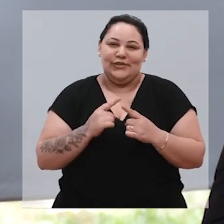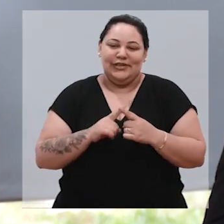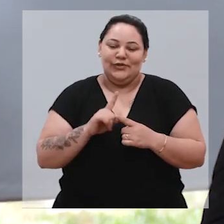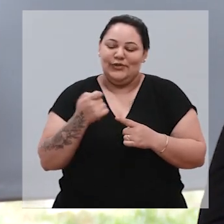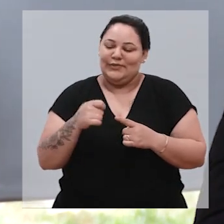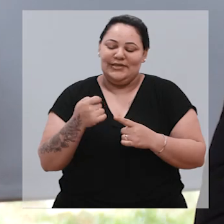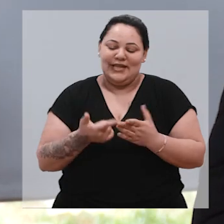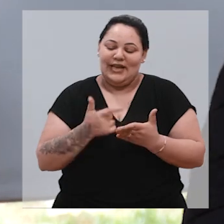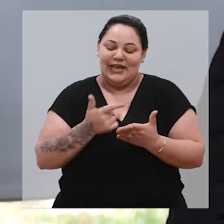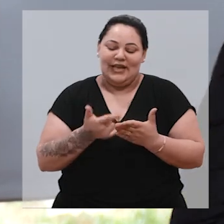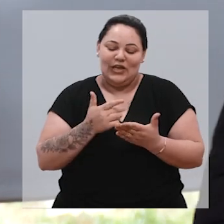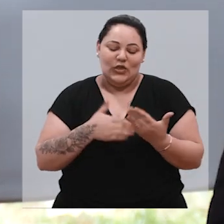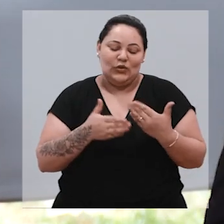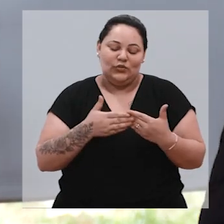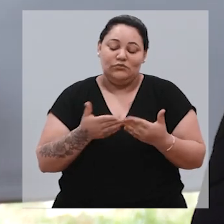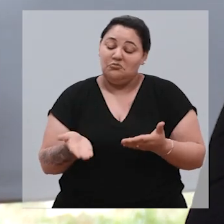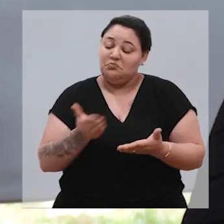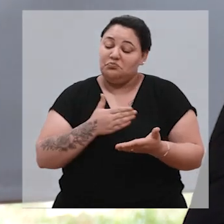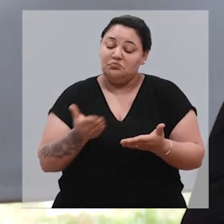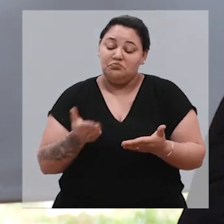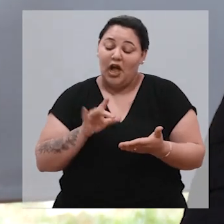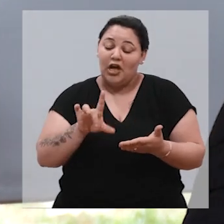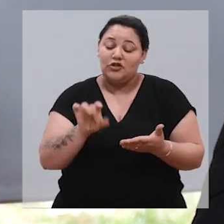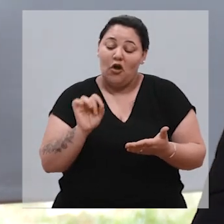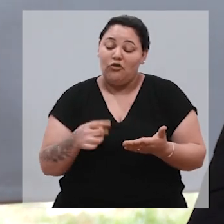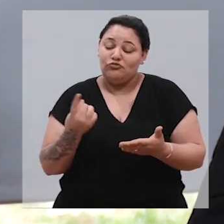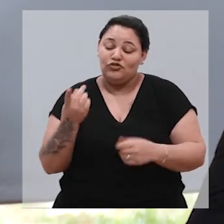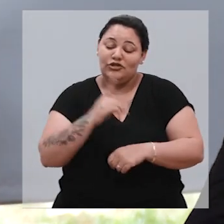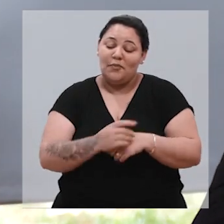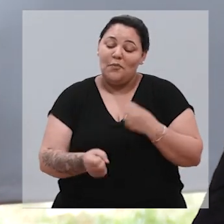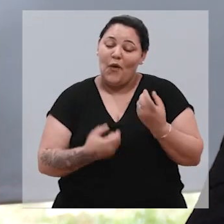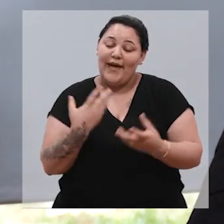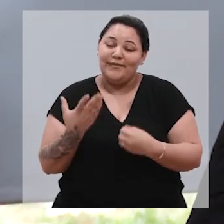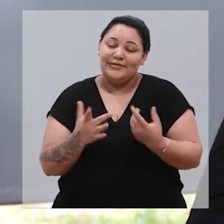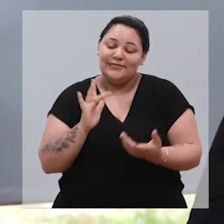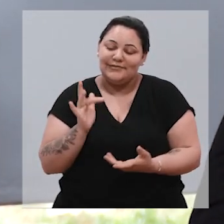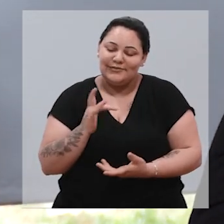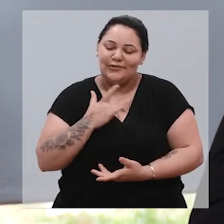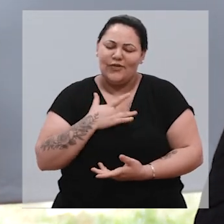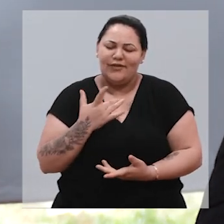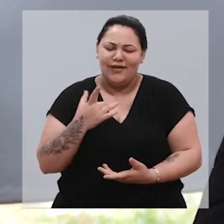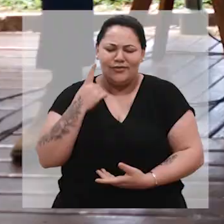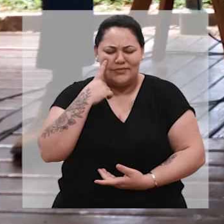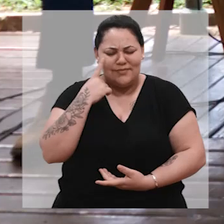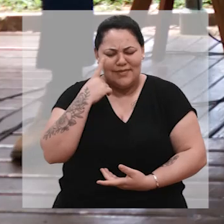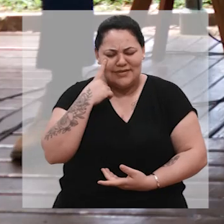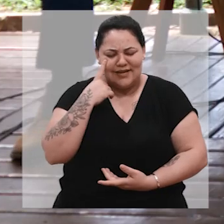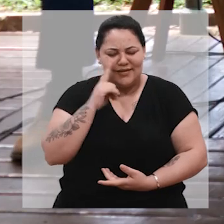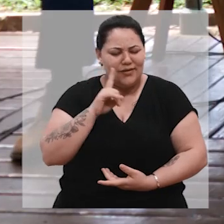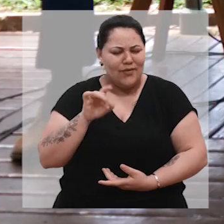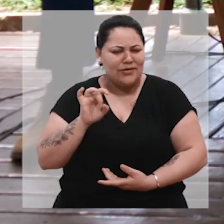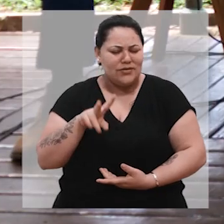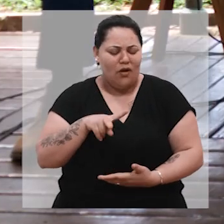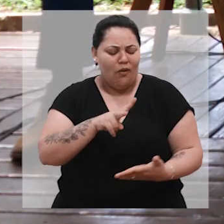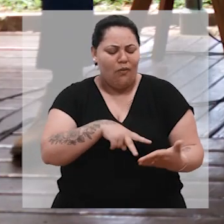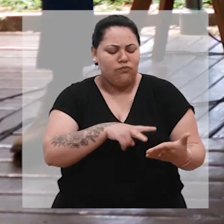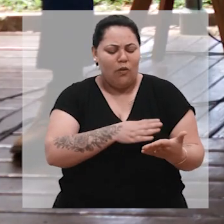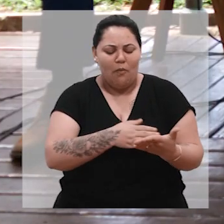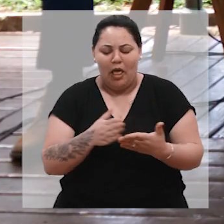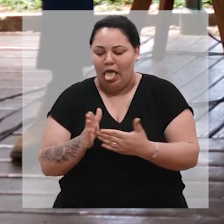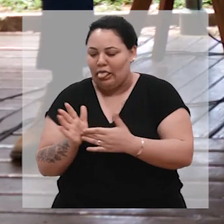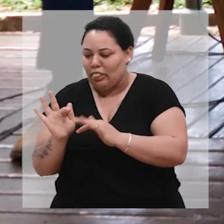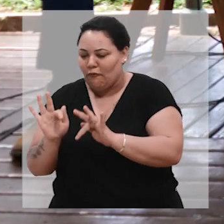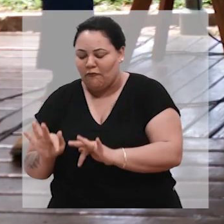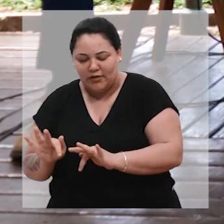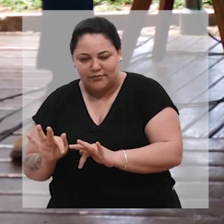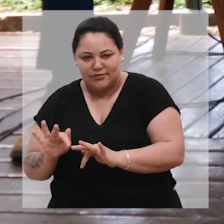livros de poemas, tu não precisa ler o livro todo. Tu abre ele na página e tu vai ler aquela poesia que te toca. E aí tu tem que refletir, não é aquele